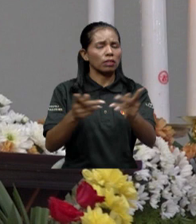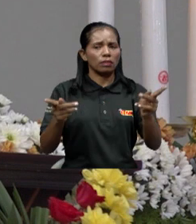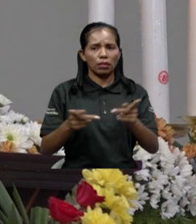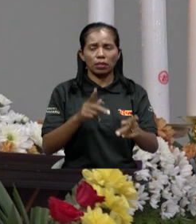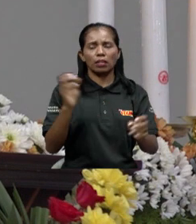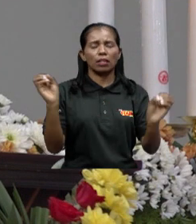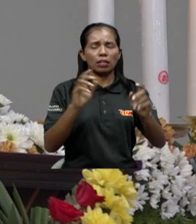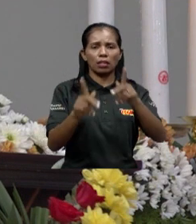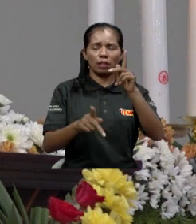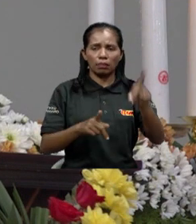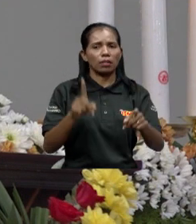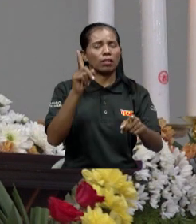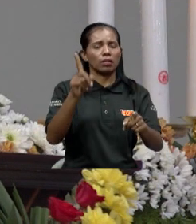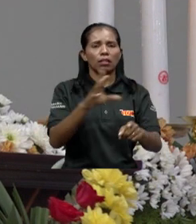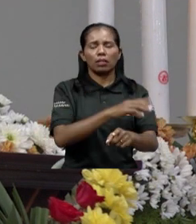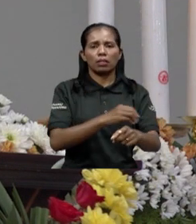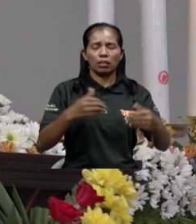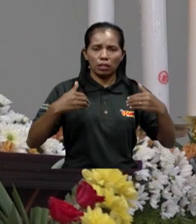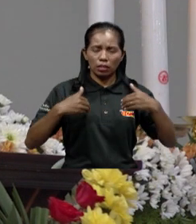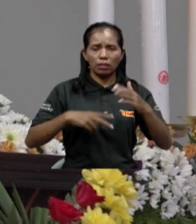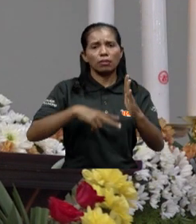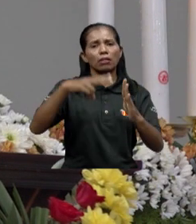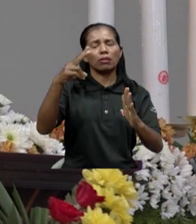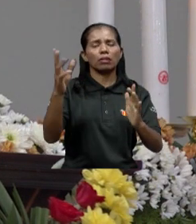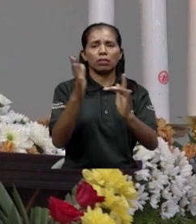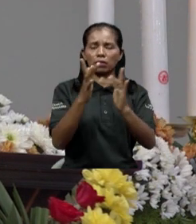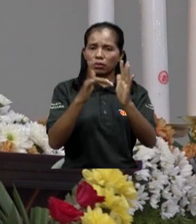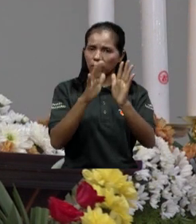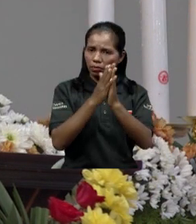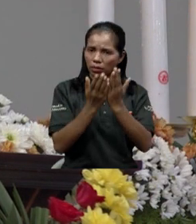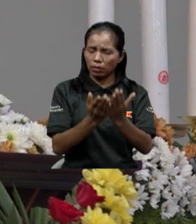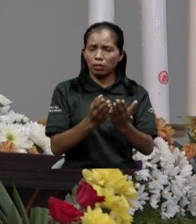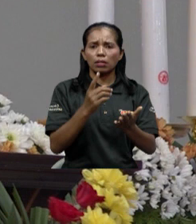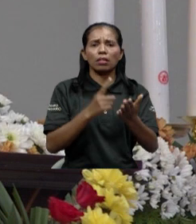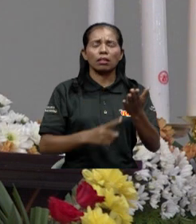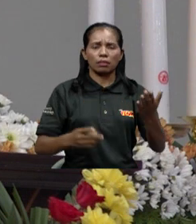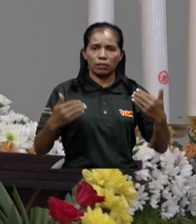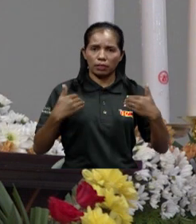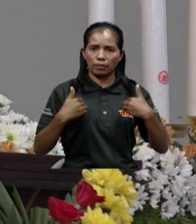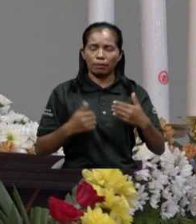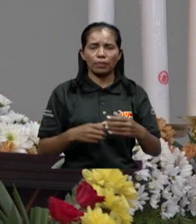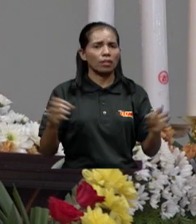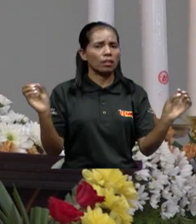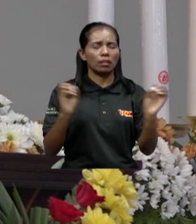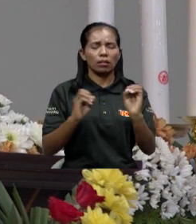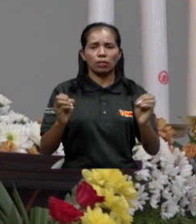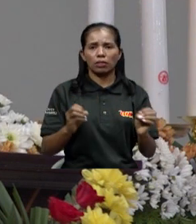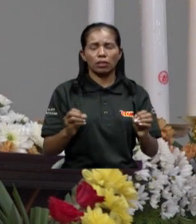neve hakiat no haburas valor evangelho nien. Saída magmus. La os